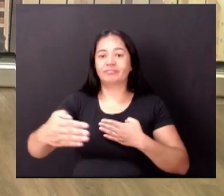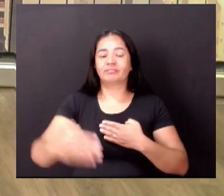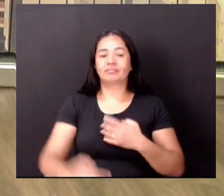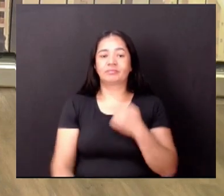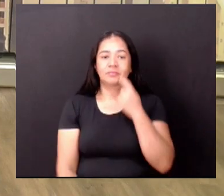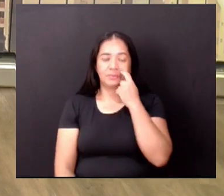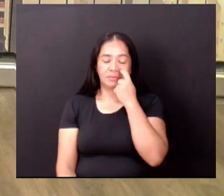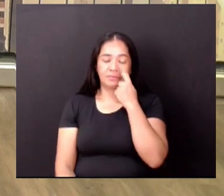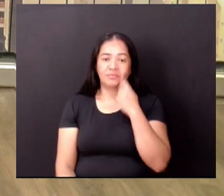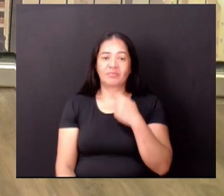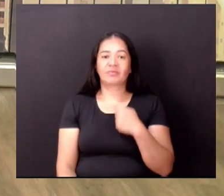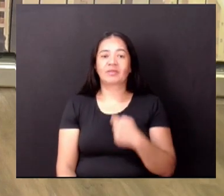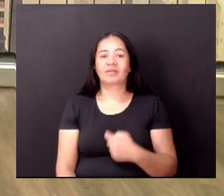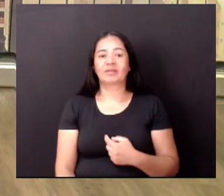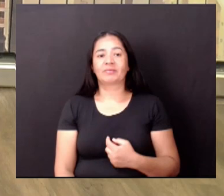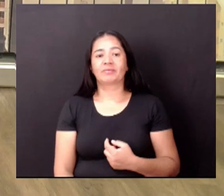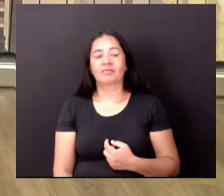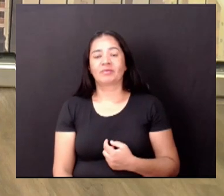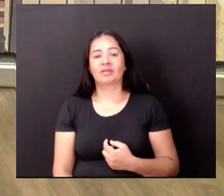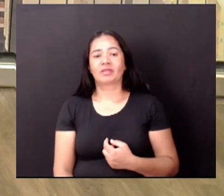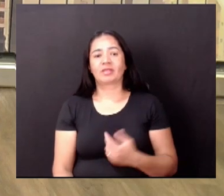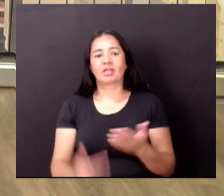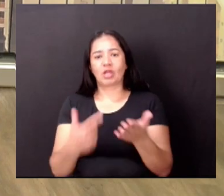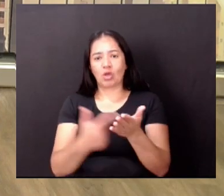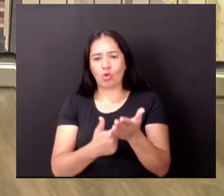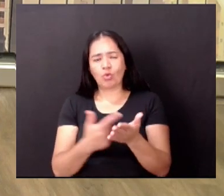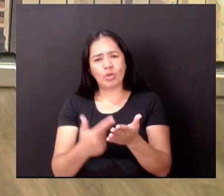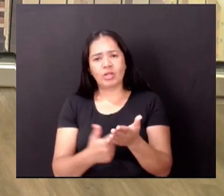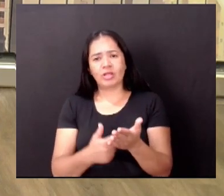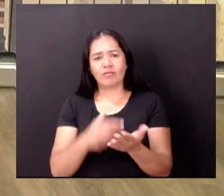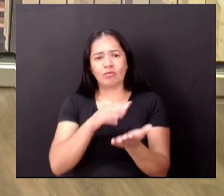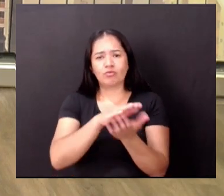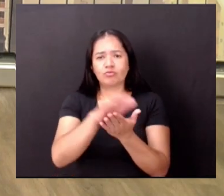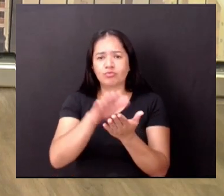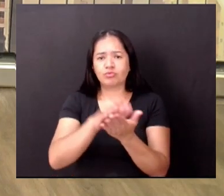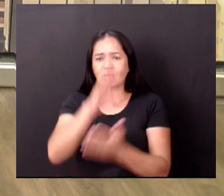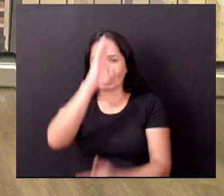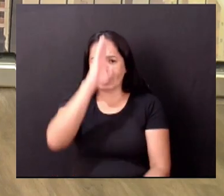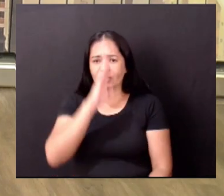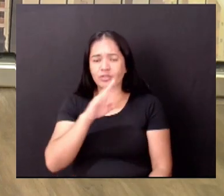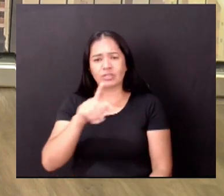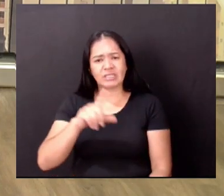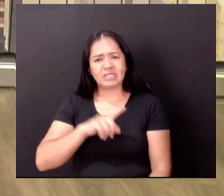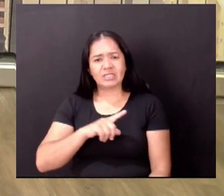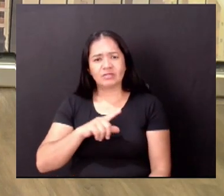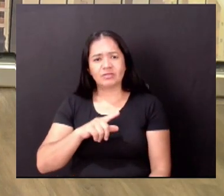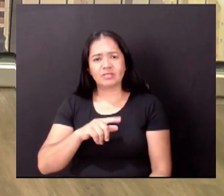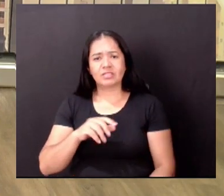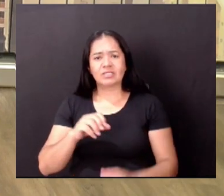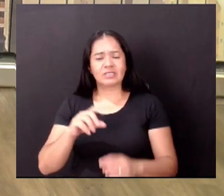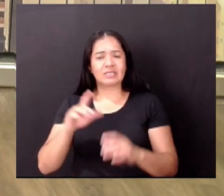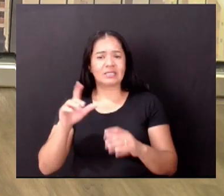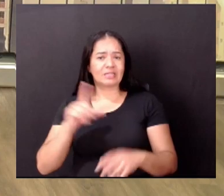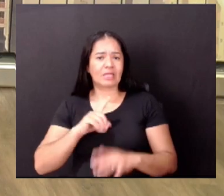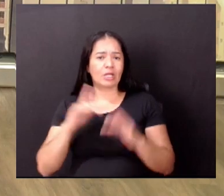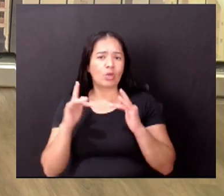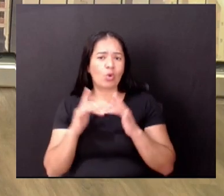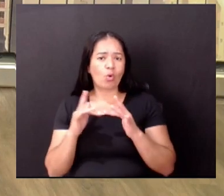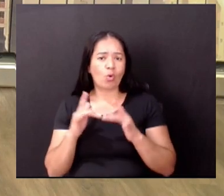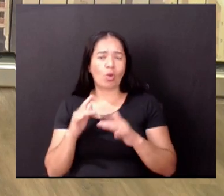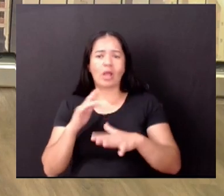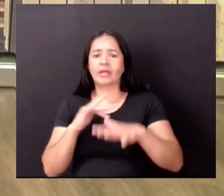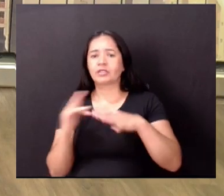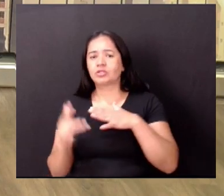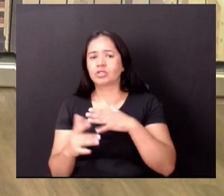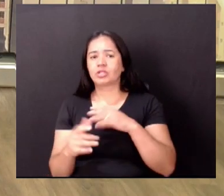para frente, né, Denise? Eu Exato, queria saber, o exatamente. livro ele tem distribuição gratuita, vocês têm um canal